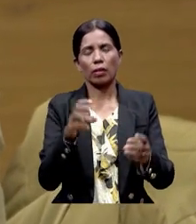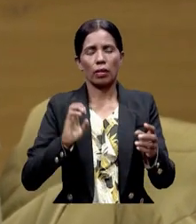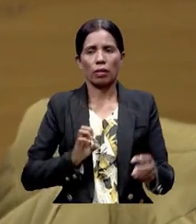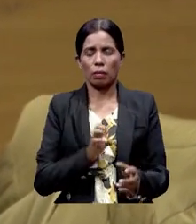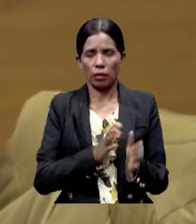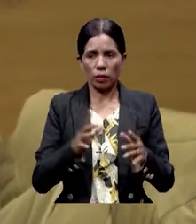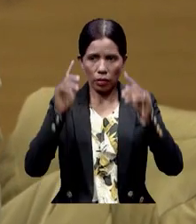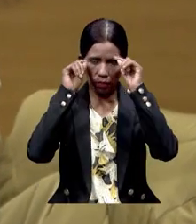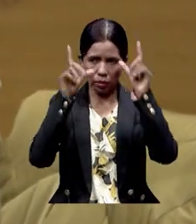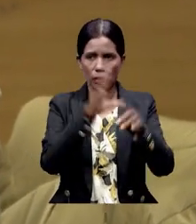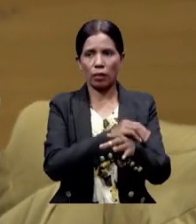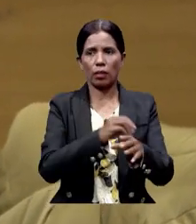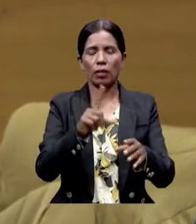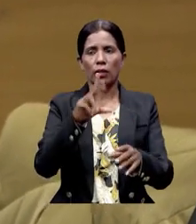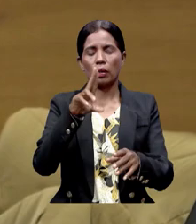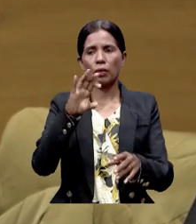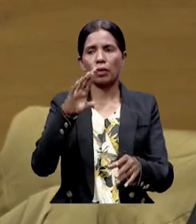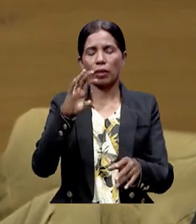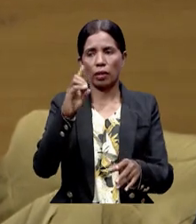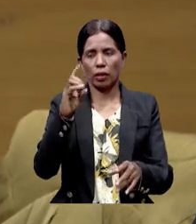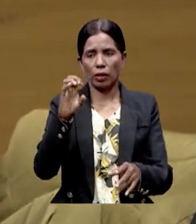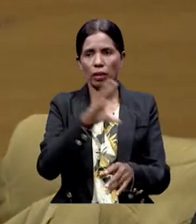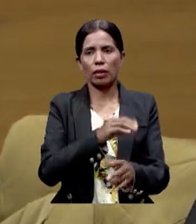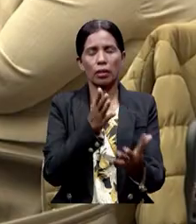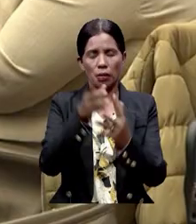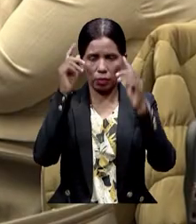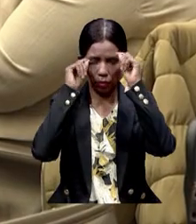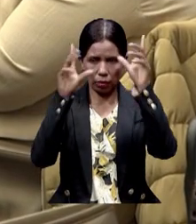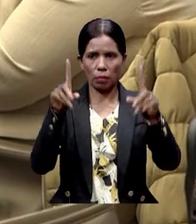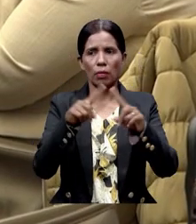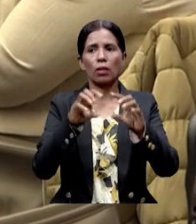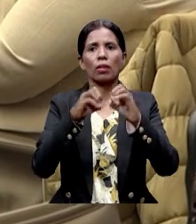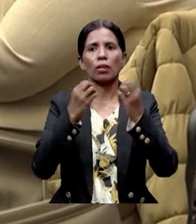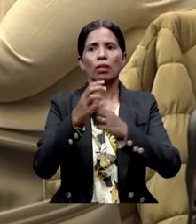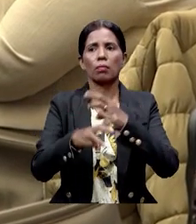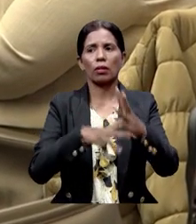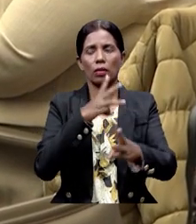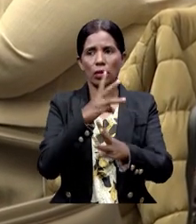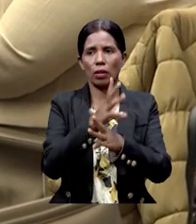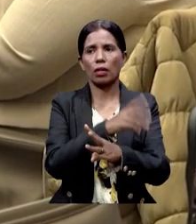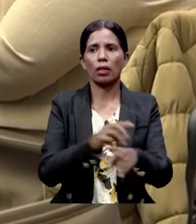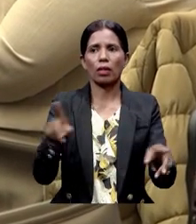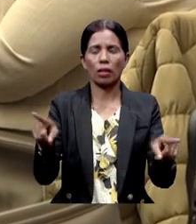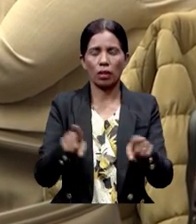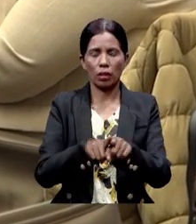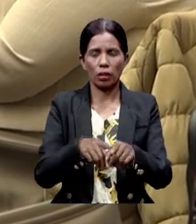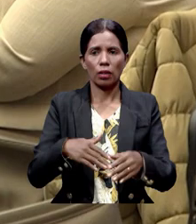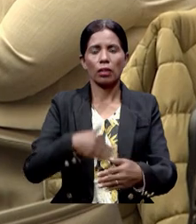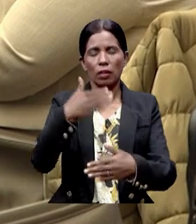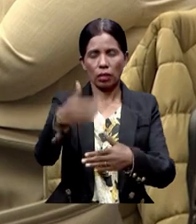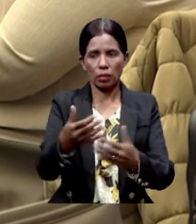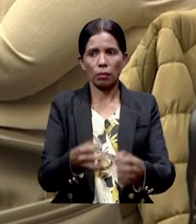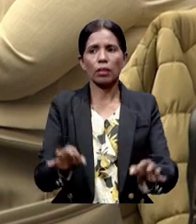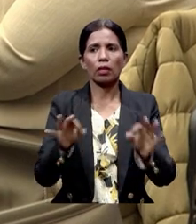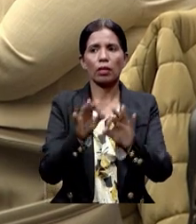Timor Leste ba Genebra Lourdes Bessa ateten adesão Timor Leste ba Organização Mundial do Comércio ne anessa um passo ida halo